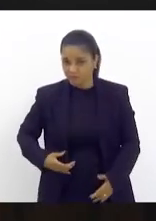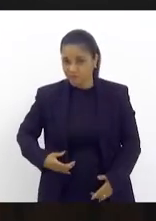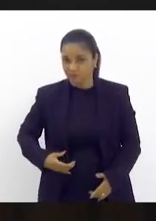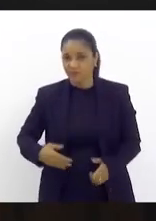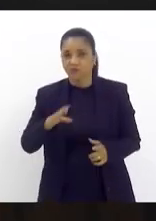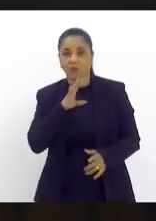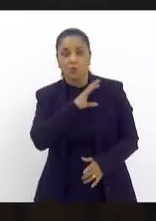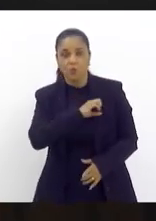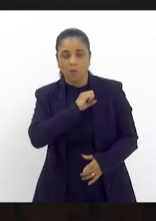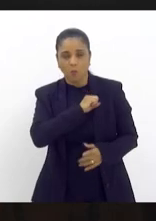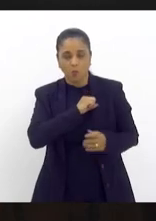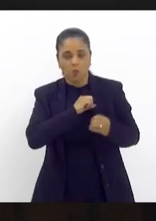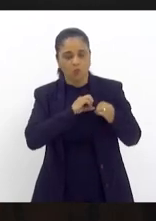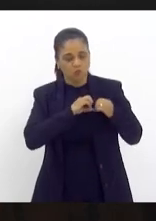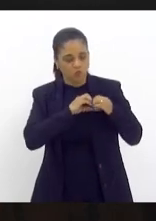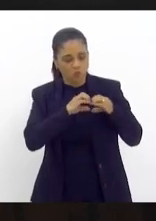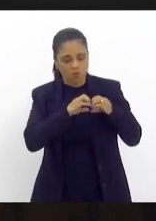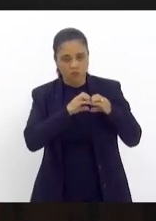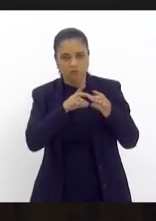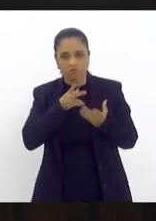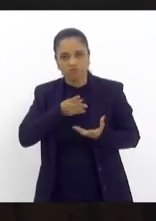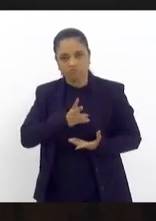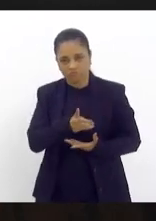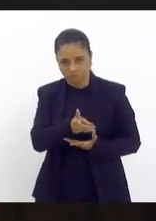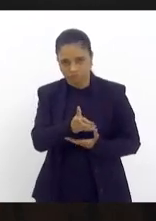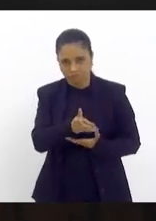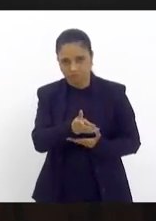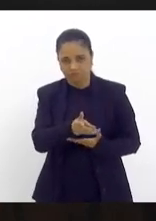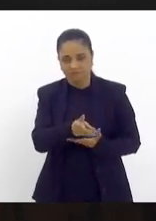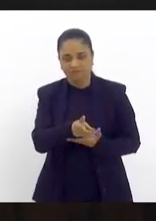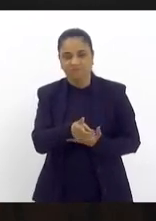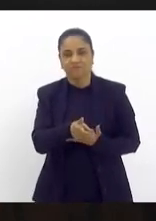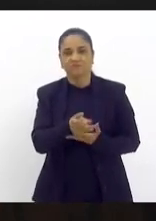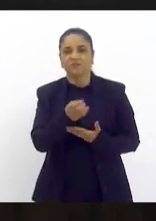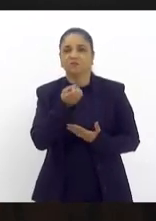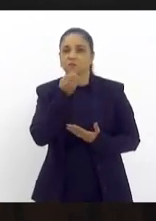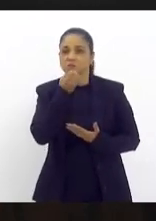nos corações permaneça para sempre. Tenham